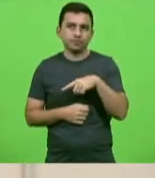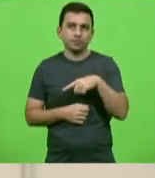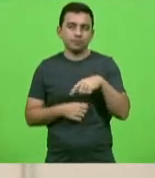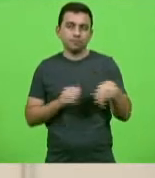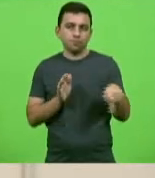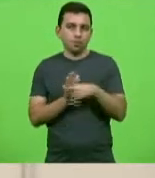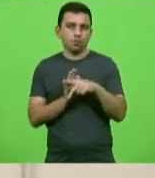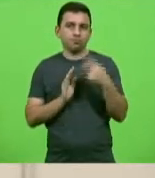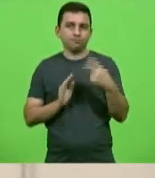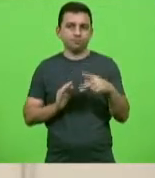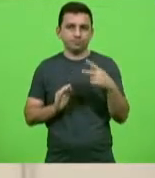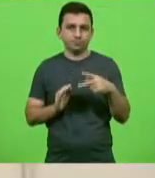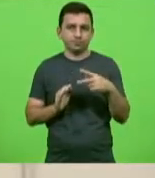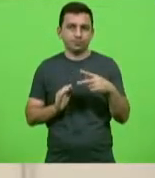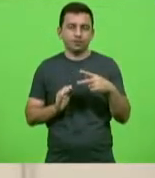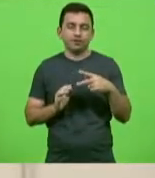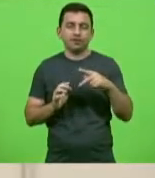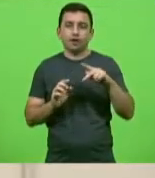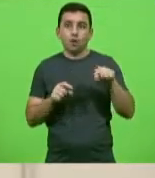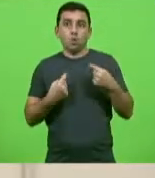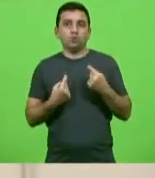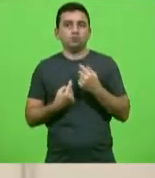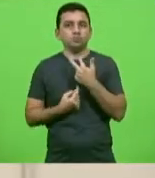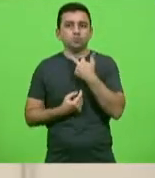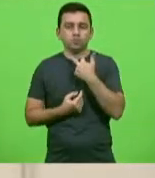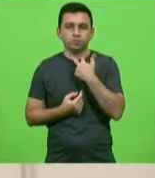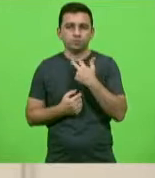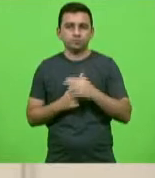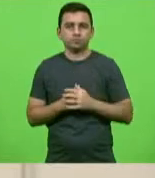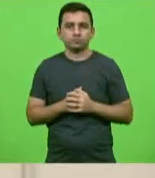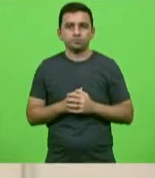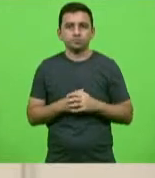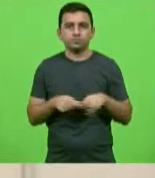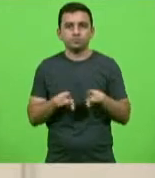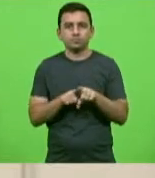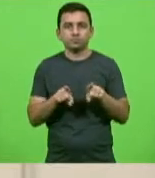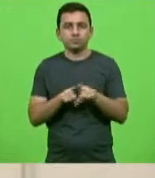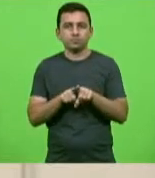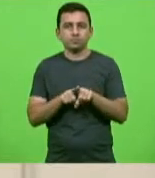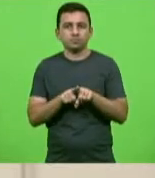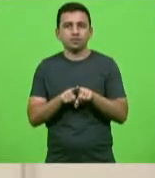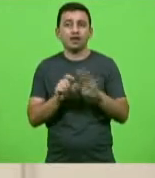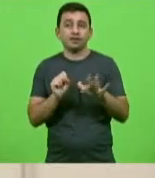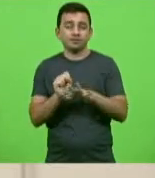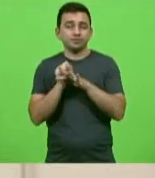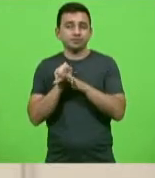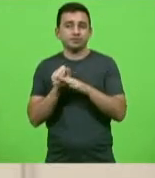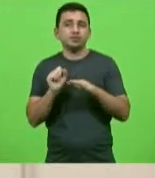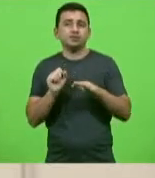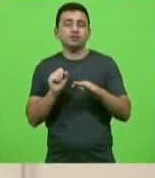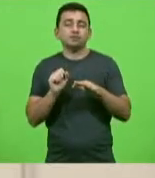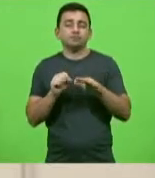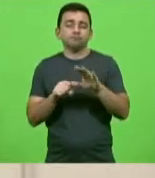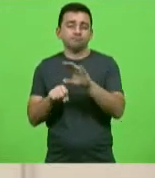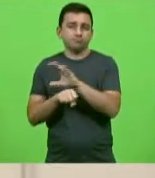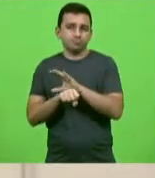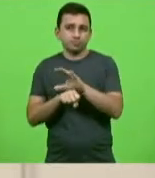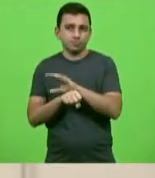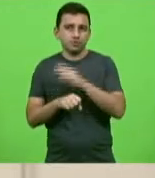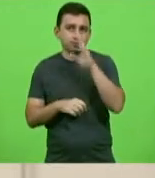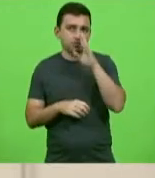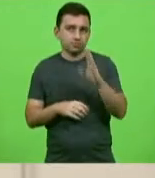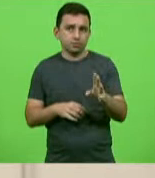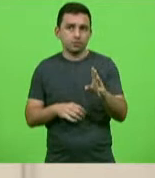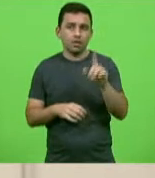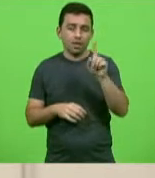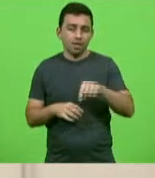autoincriminação. Que destacar ainda que as questões afetas aos princípios das garantias constitucionais do acusado são